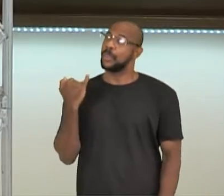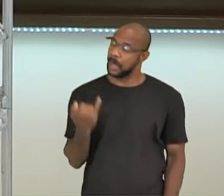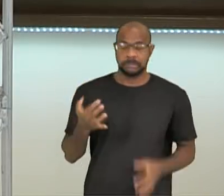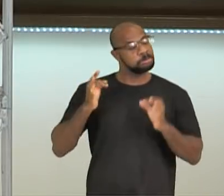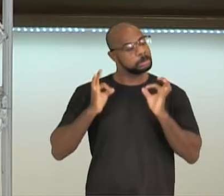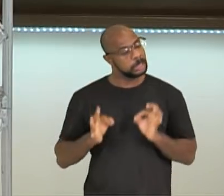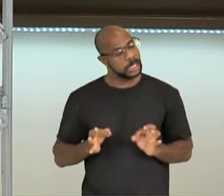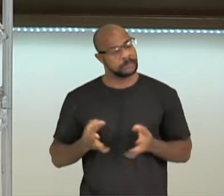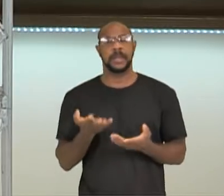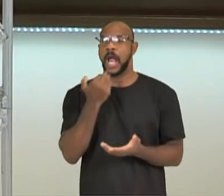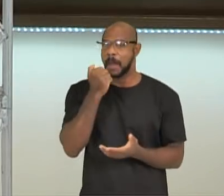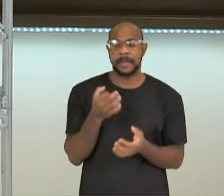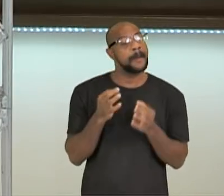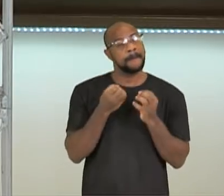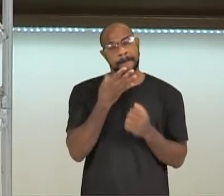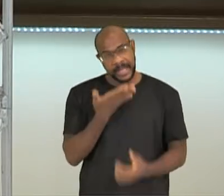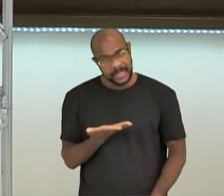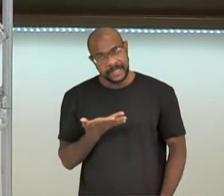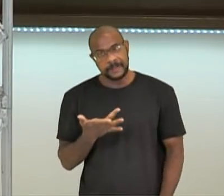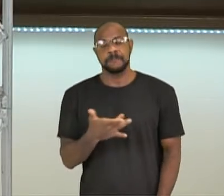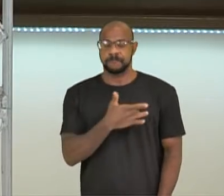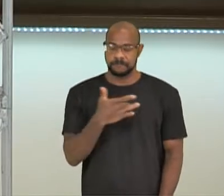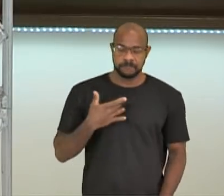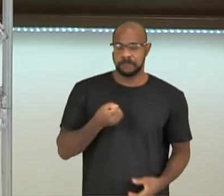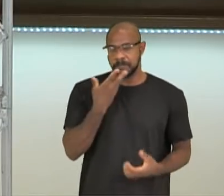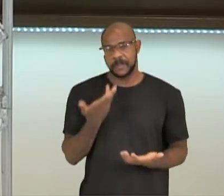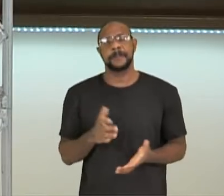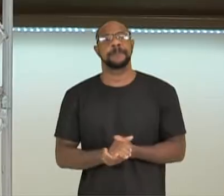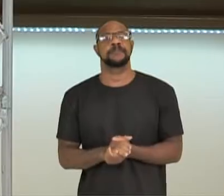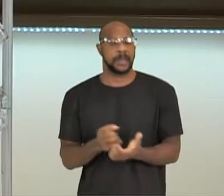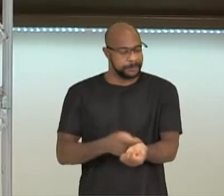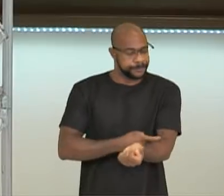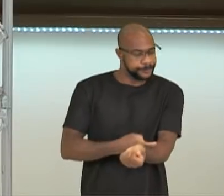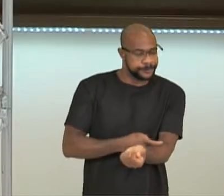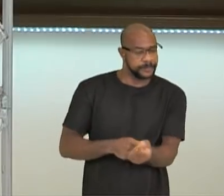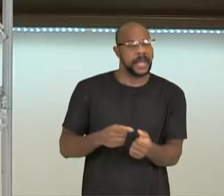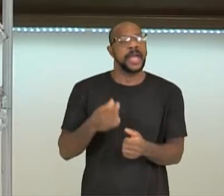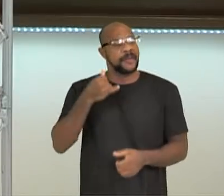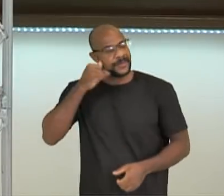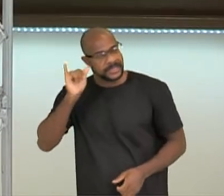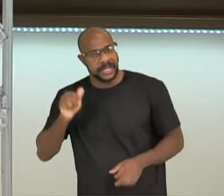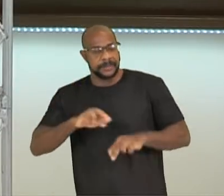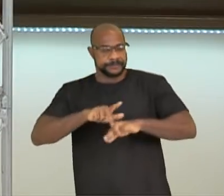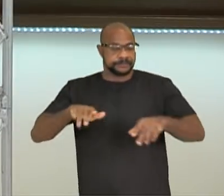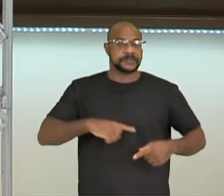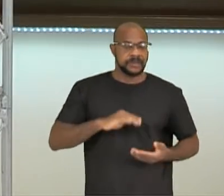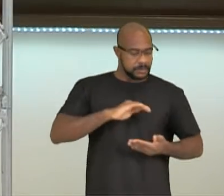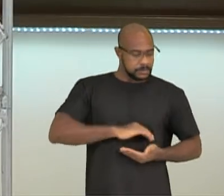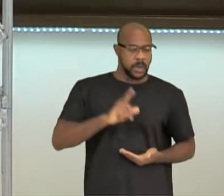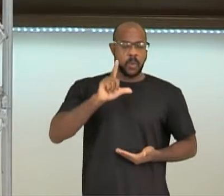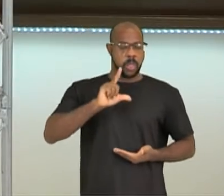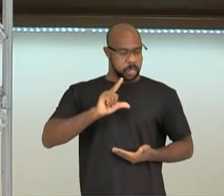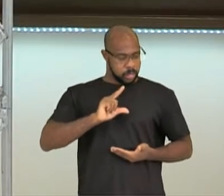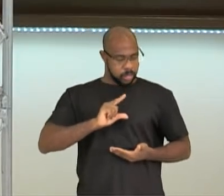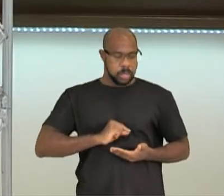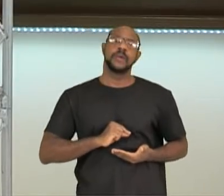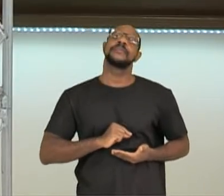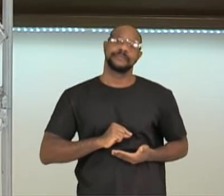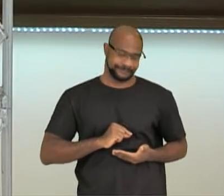de se alimentar bem, de tentar não se estressar tanto, né? Tudo isso vai aliviar de fato esse